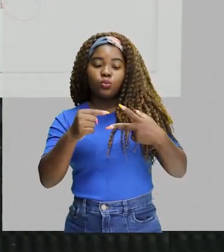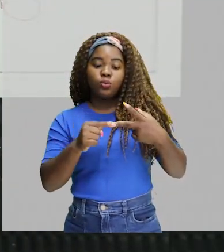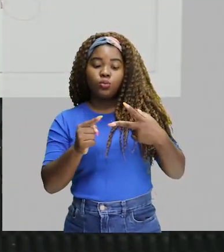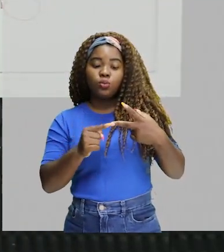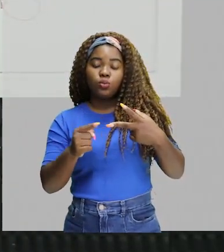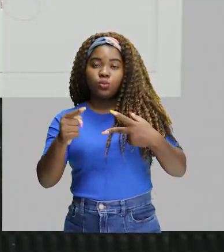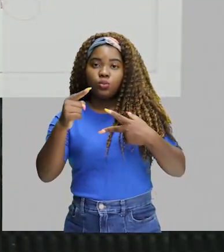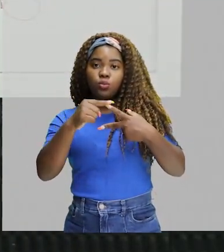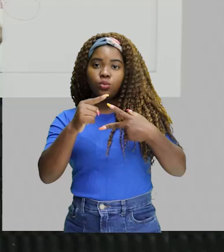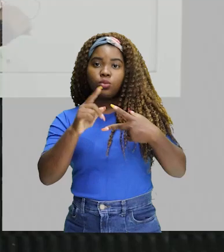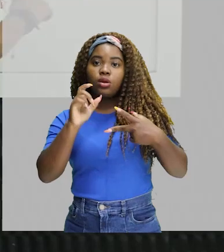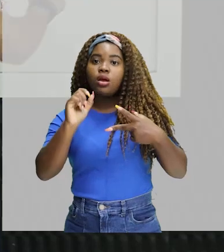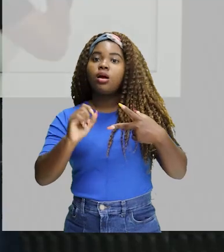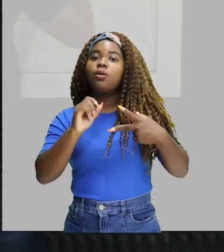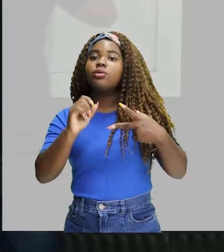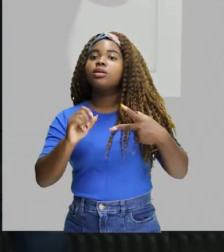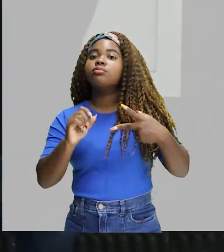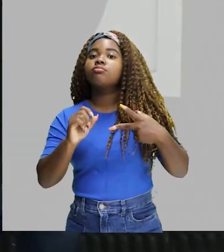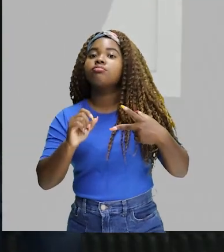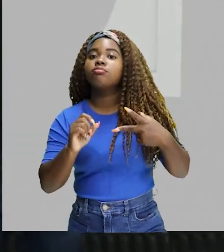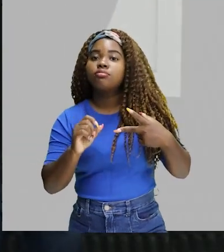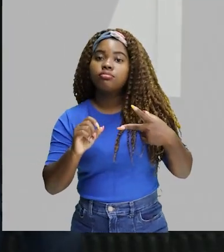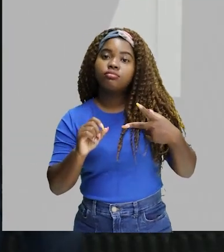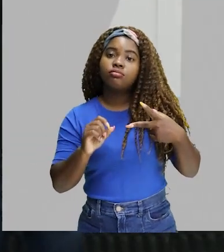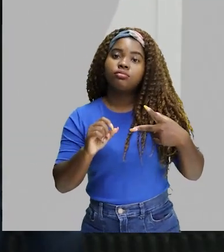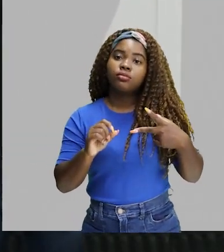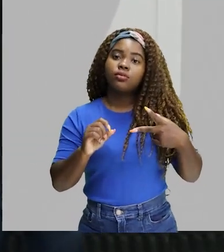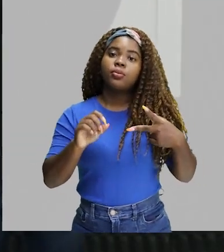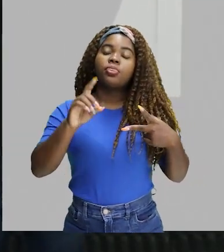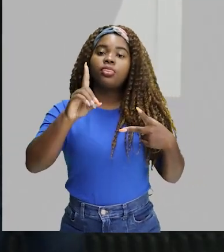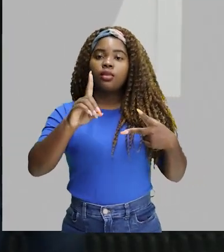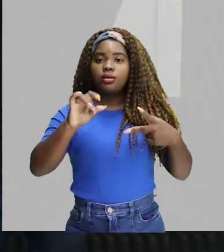Dialética ascendente. Olha só, eu tenho a dialética,